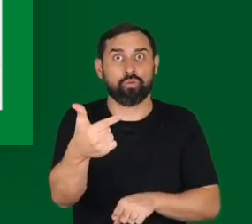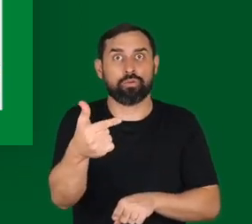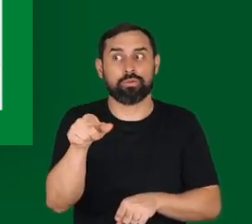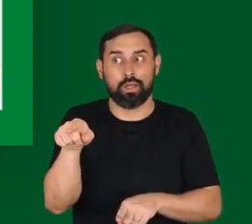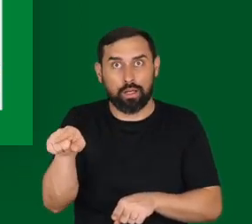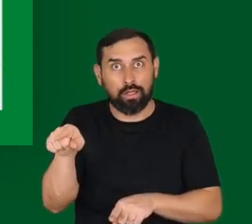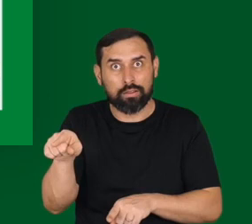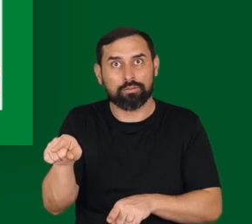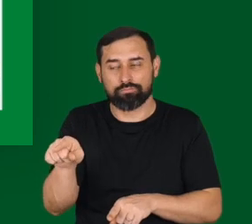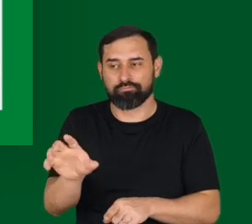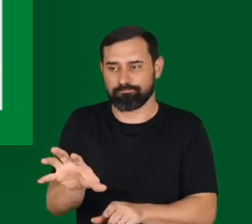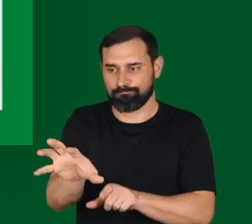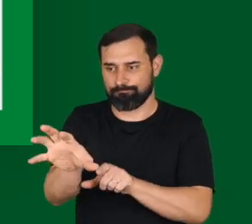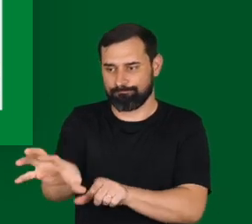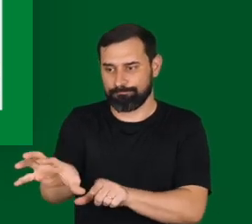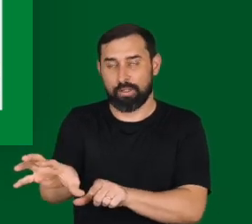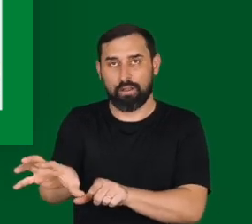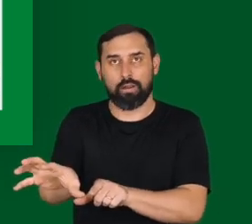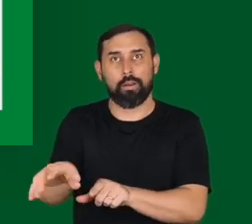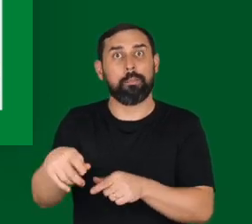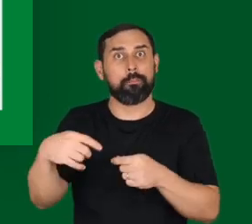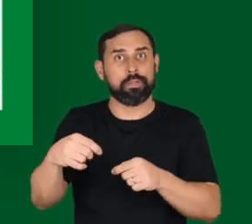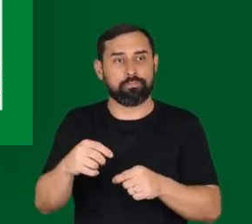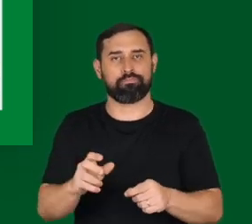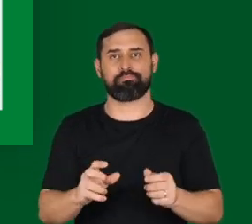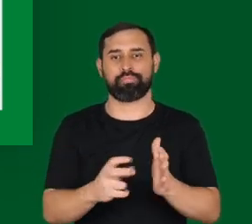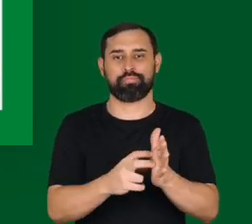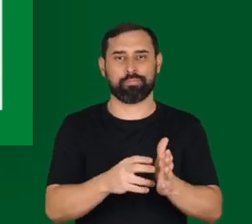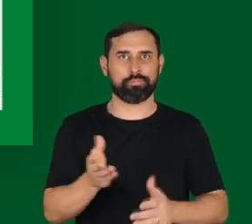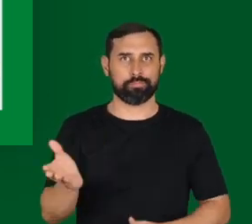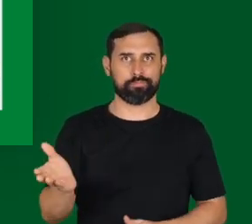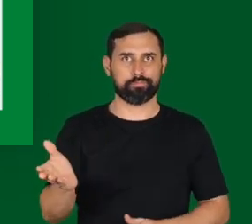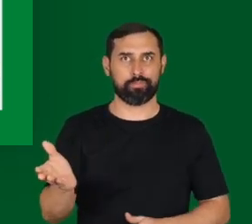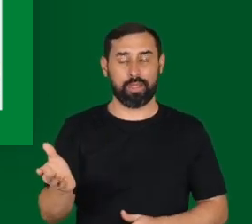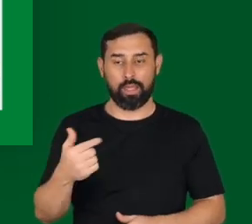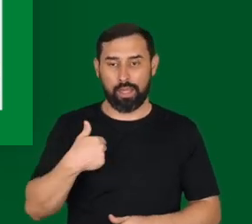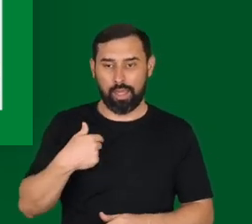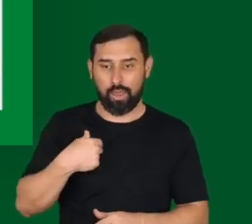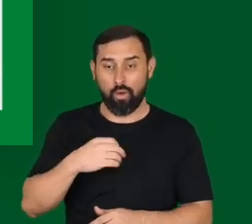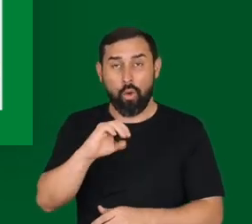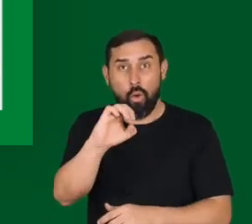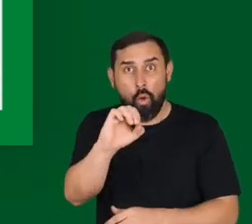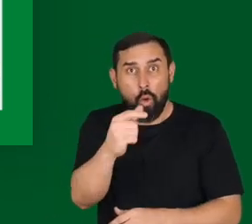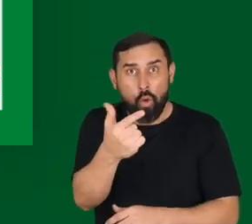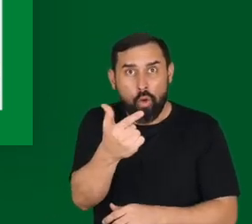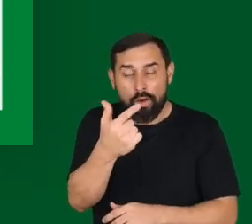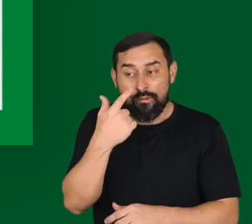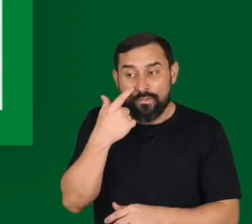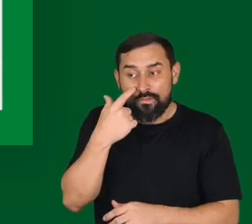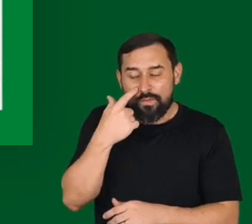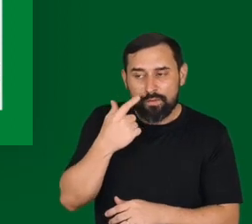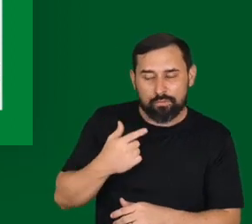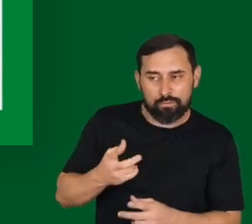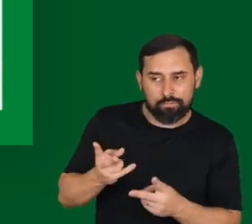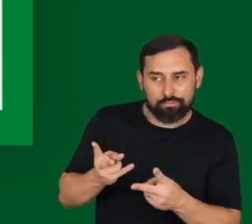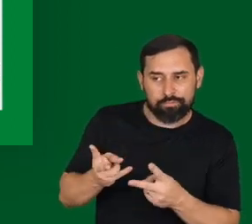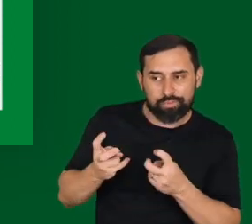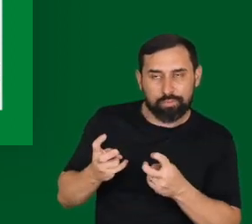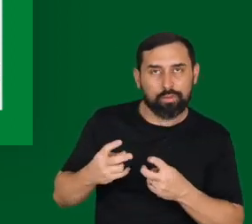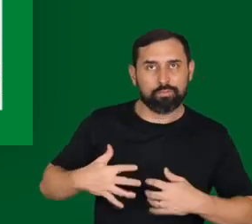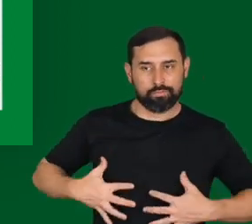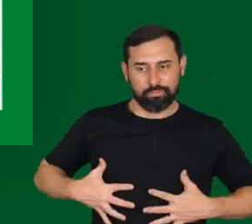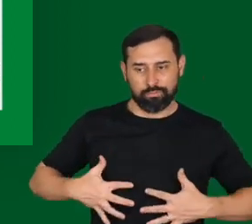tá? Fonte de oxigênio ligado, a bolsa de reservatório, ela tem que estar ligada, e eu vou fornecer observando